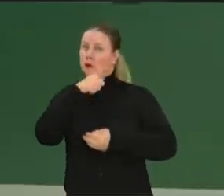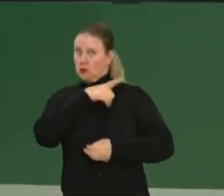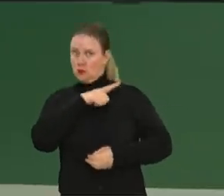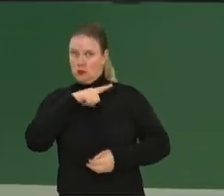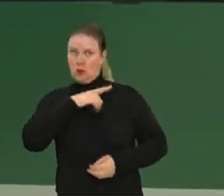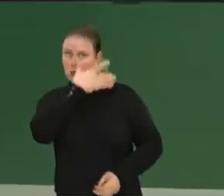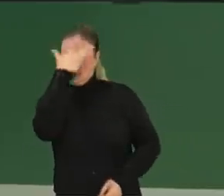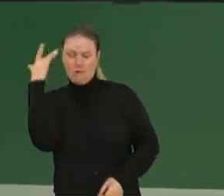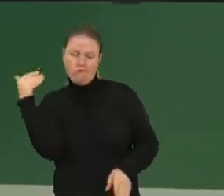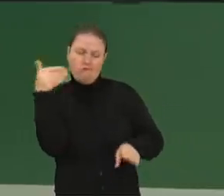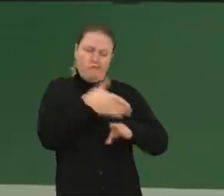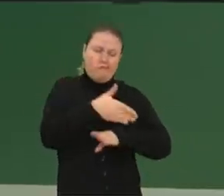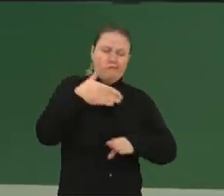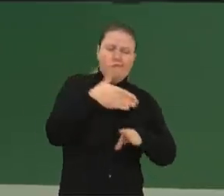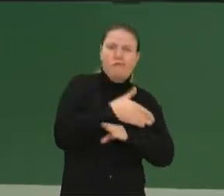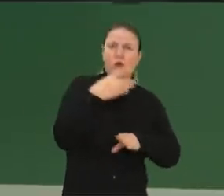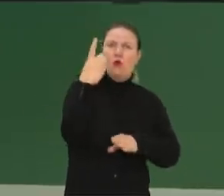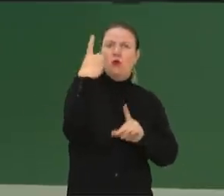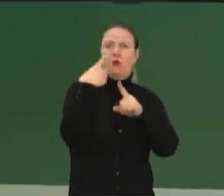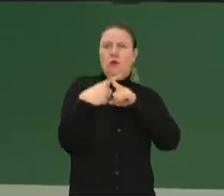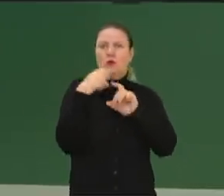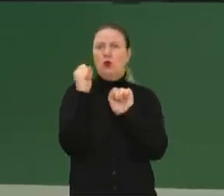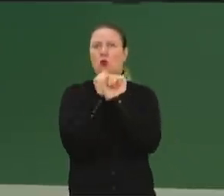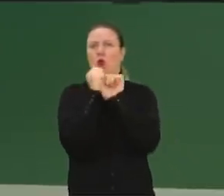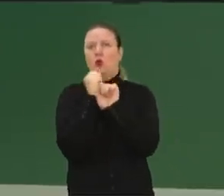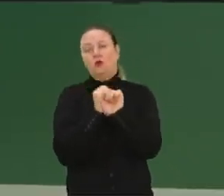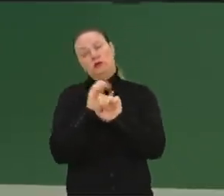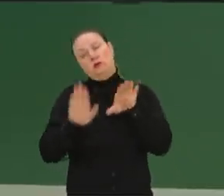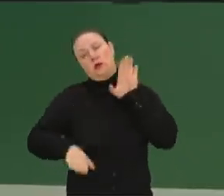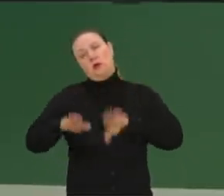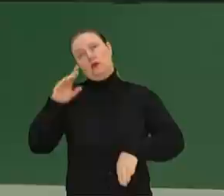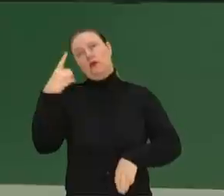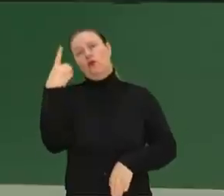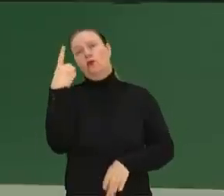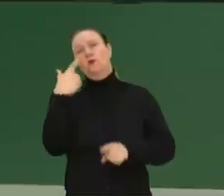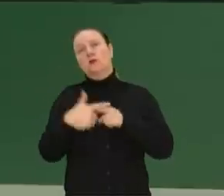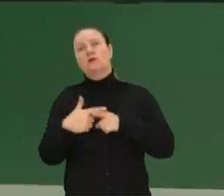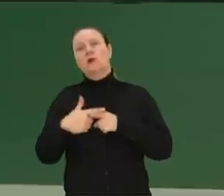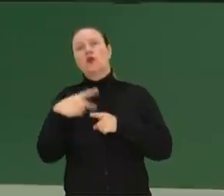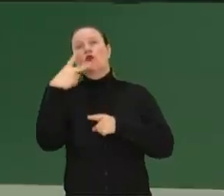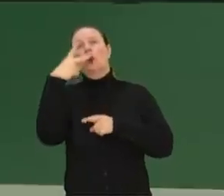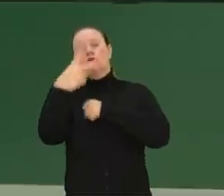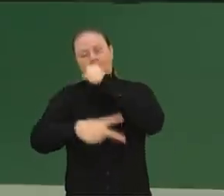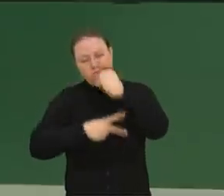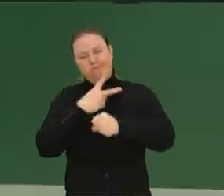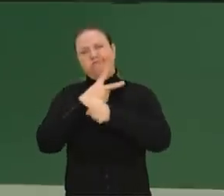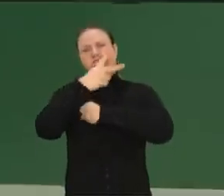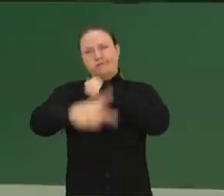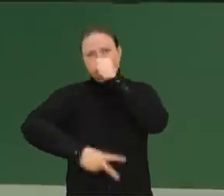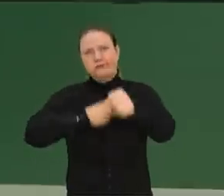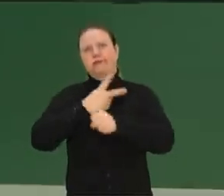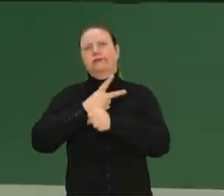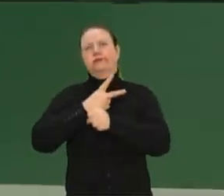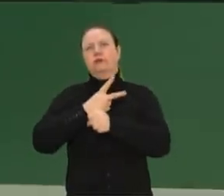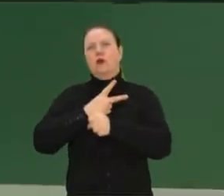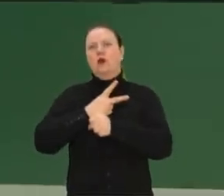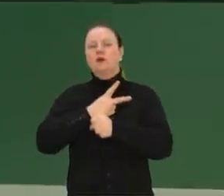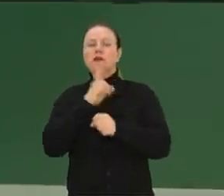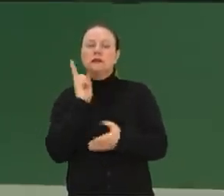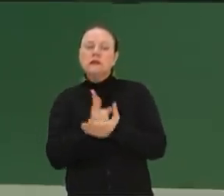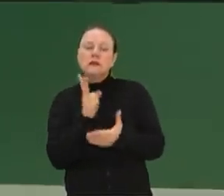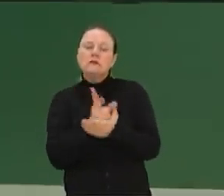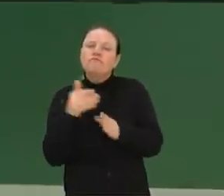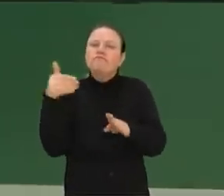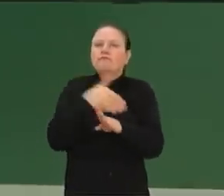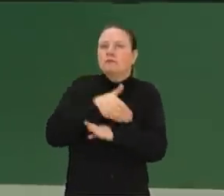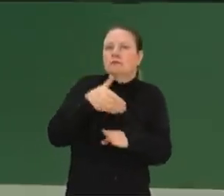vez ao ano, tá? Às vezes uma vez a cada 2 anos, né? Só para fazer alguns exames de rotina, que seria este hemograma,